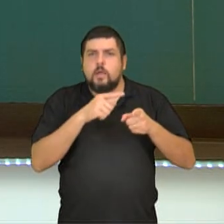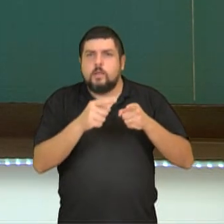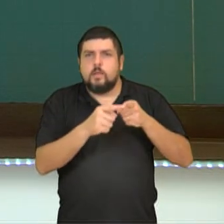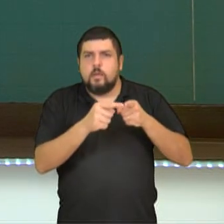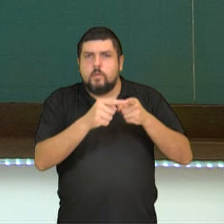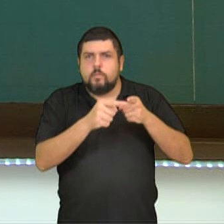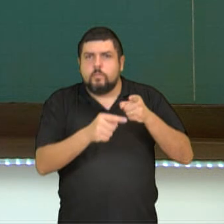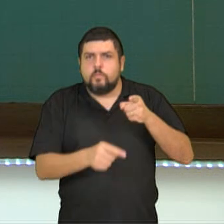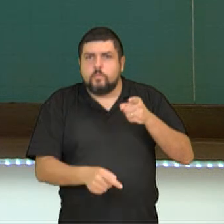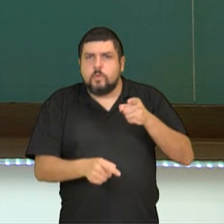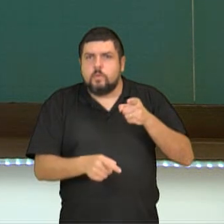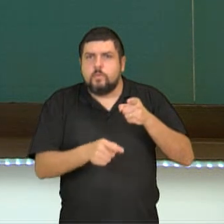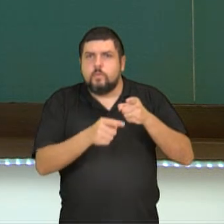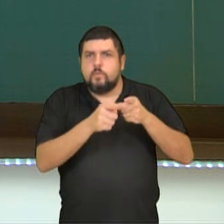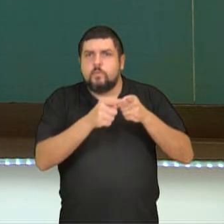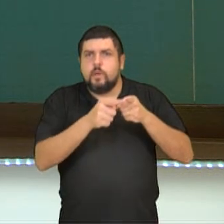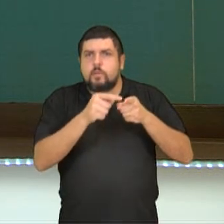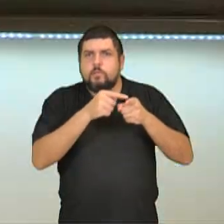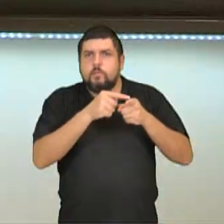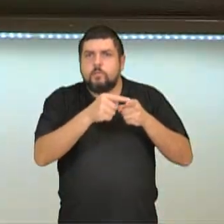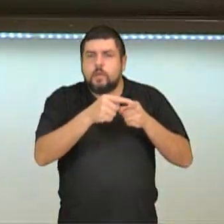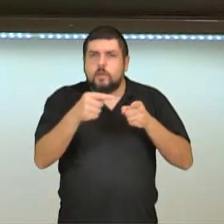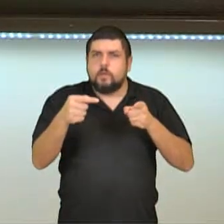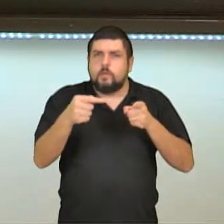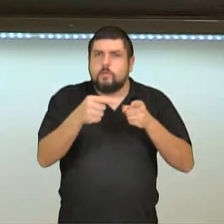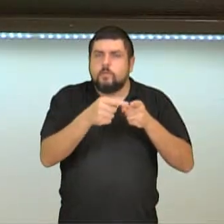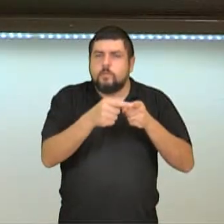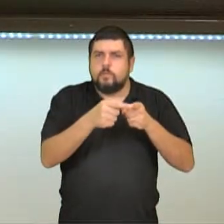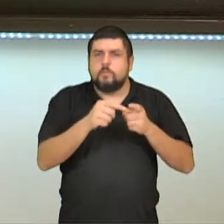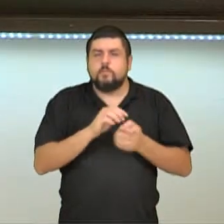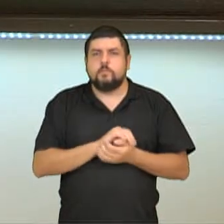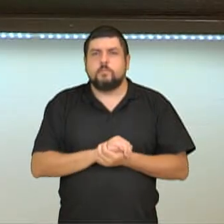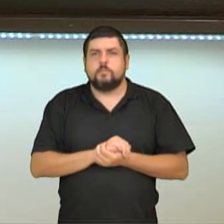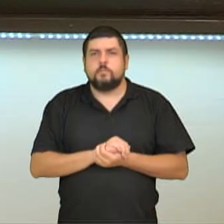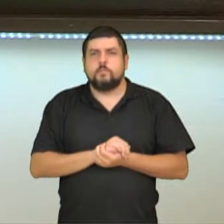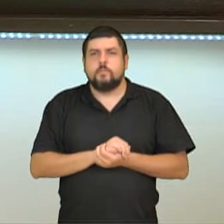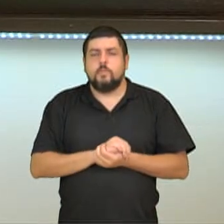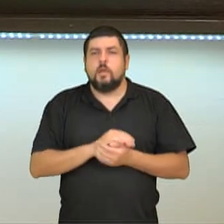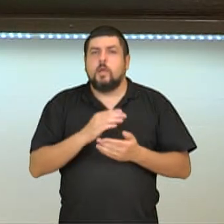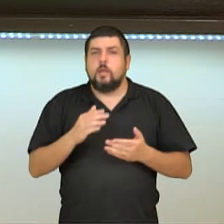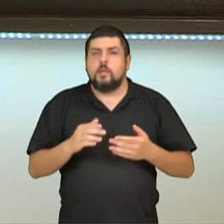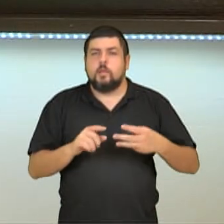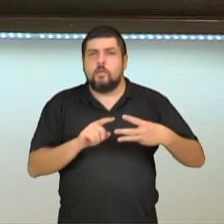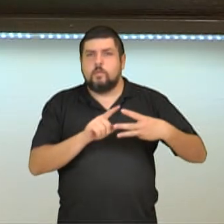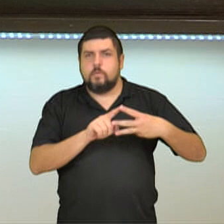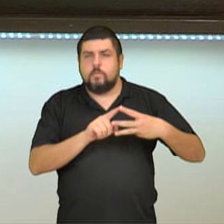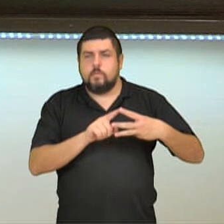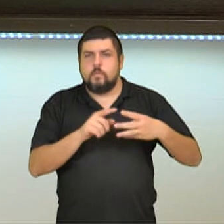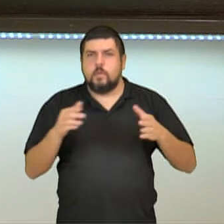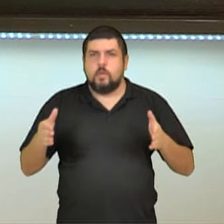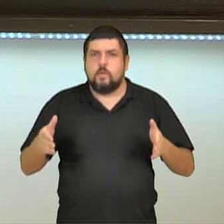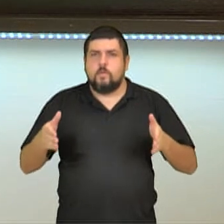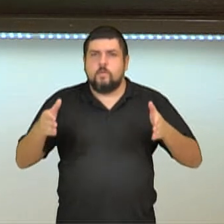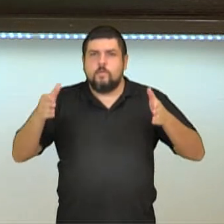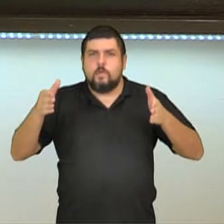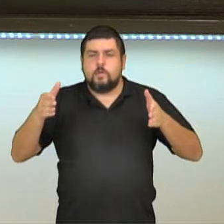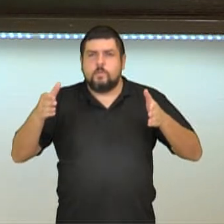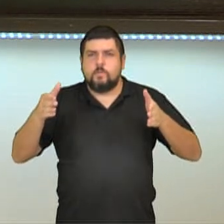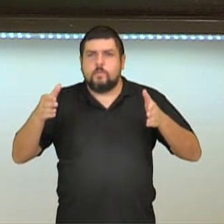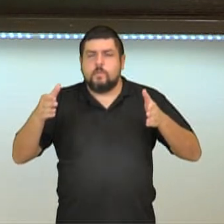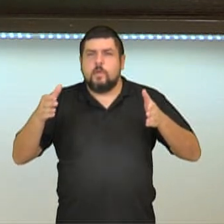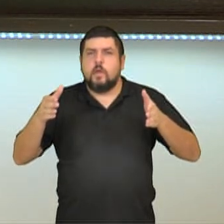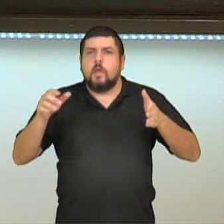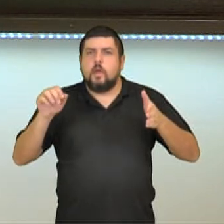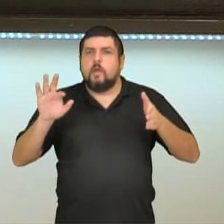arestas, eu tenho o quê? O meu vértice. Bom, então se eu pensar que eu tenho a face, o encontro das faces, aquela linhazinha